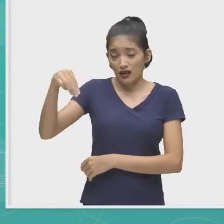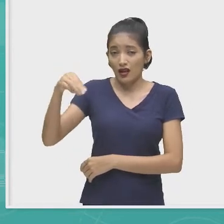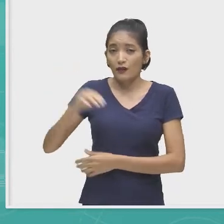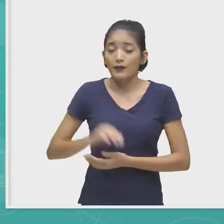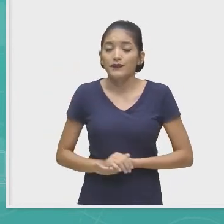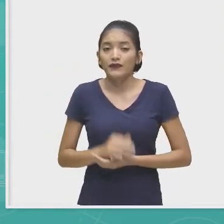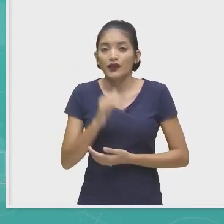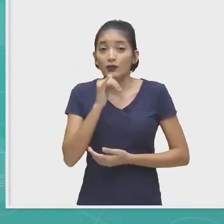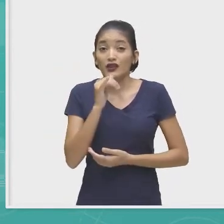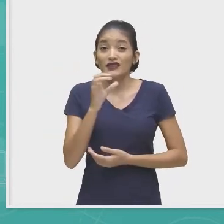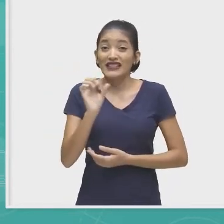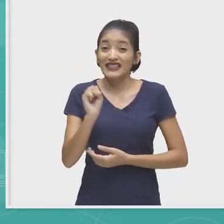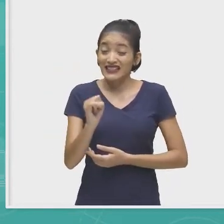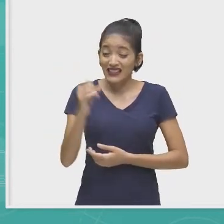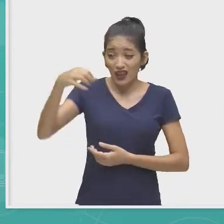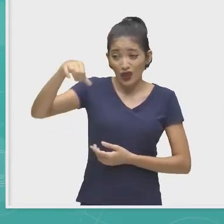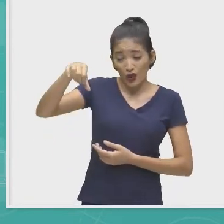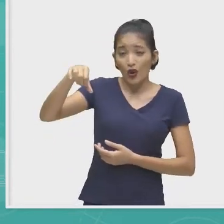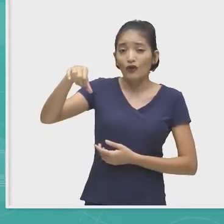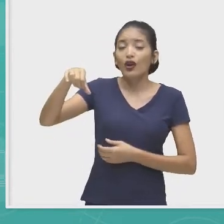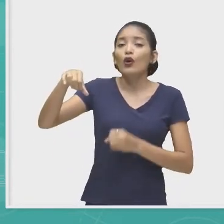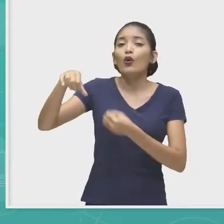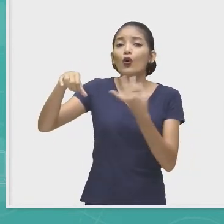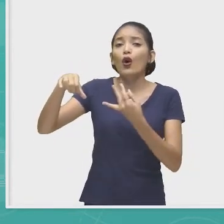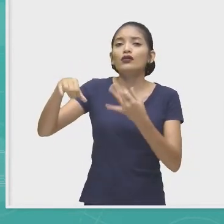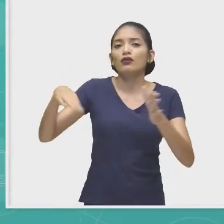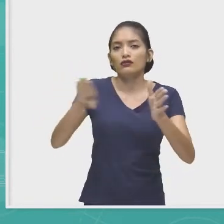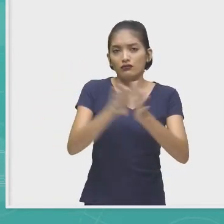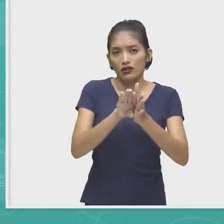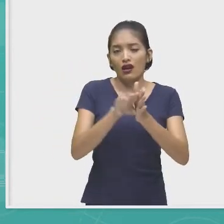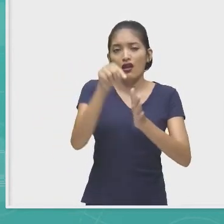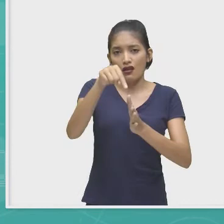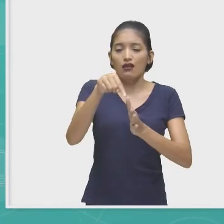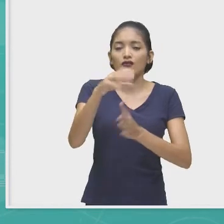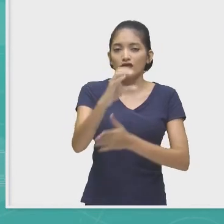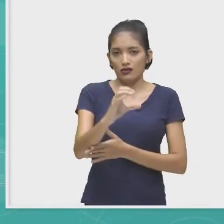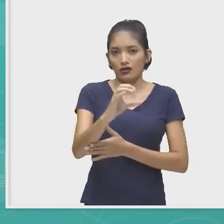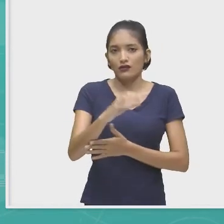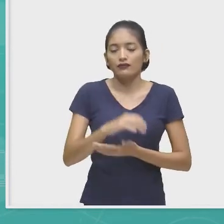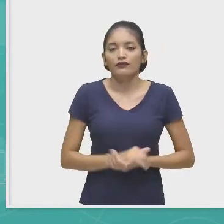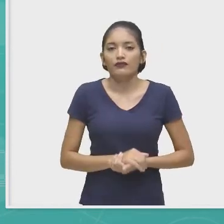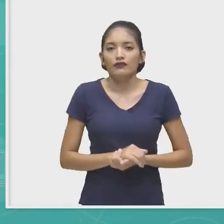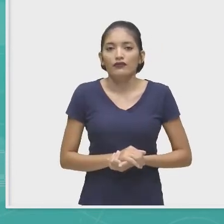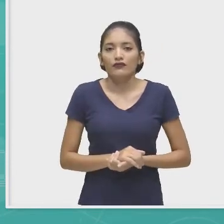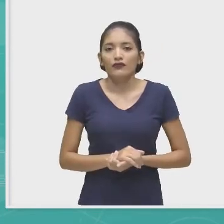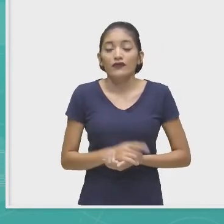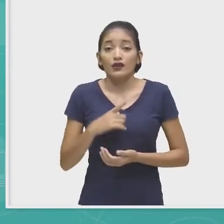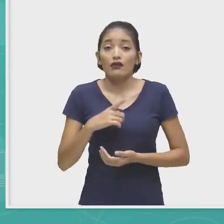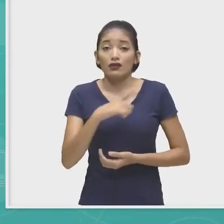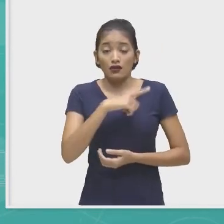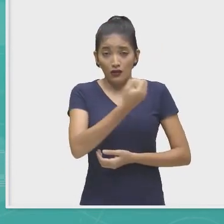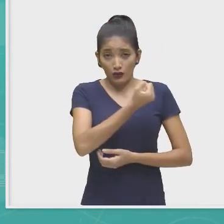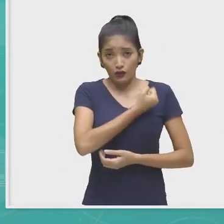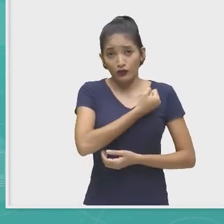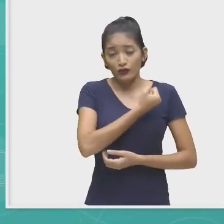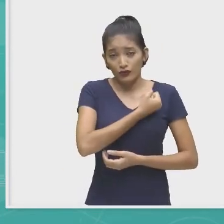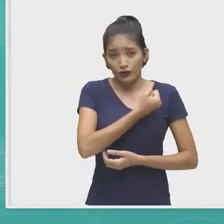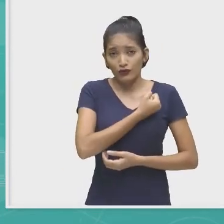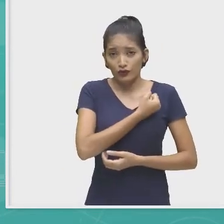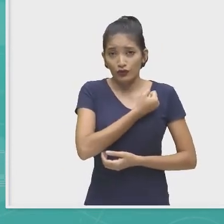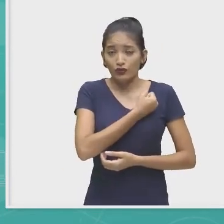percorreu 9, vão faltar quantos quilômetros? Então você vai fazer o quê? Vai pegar o total